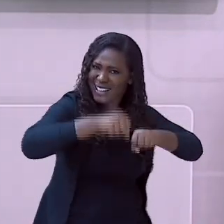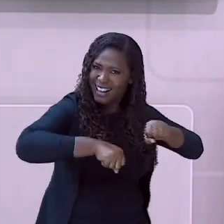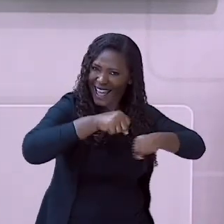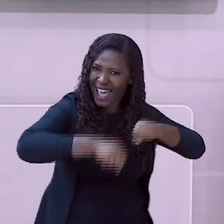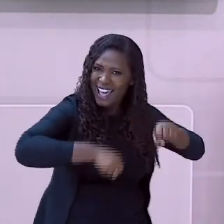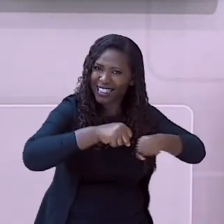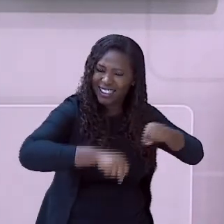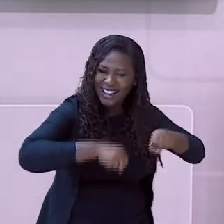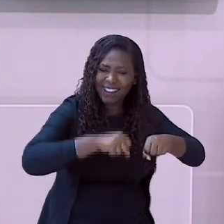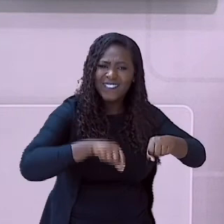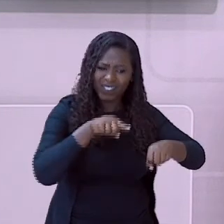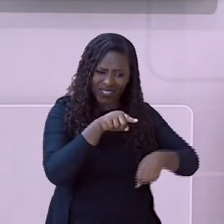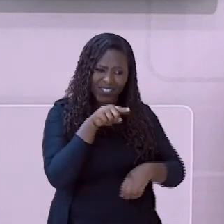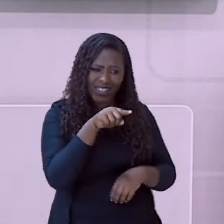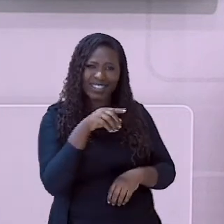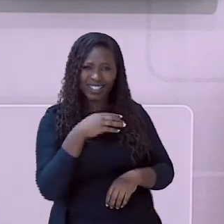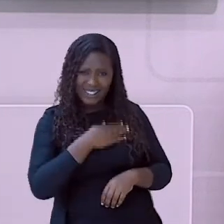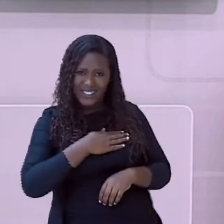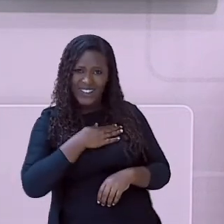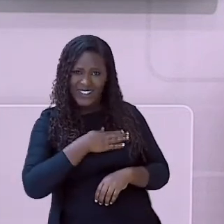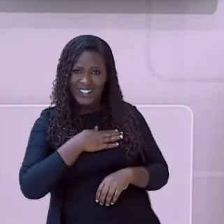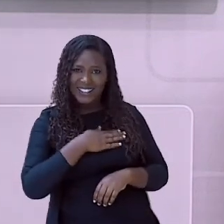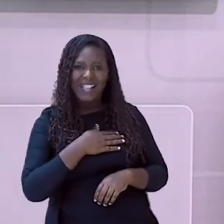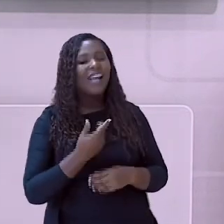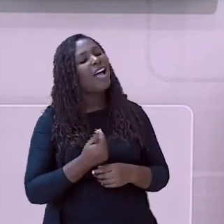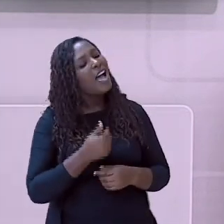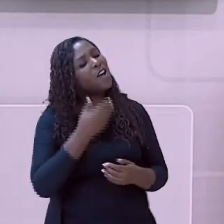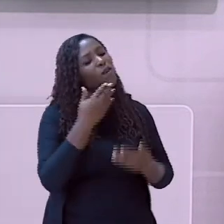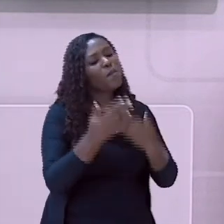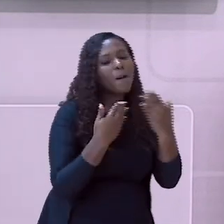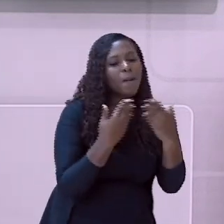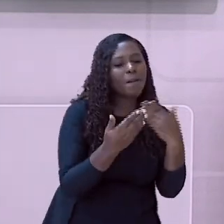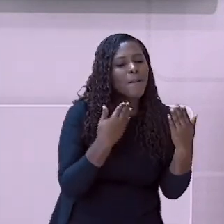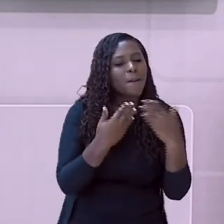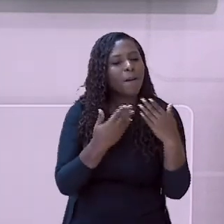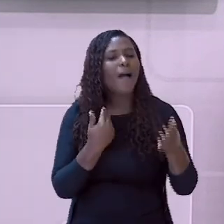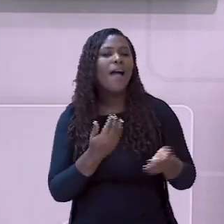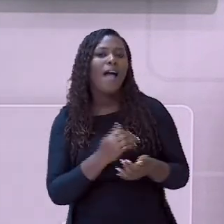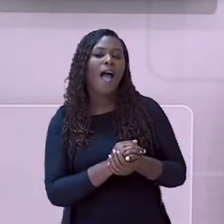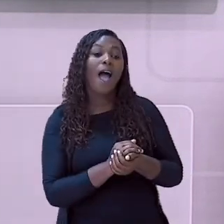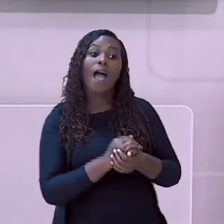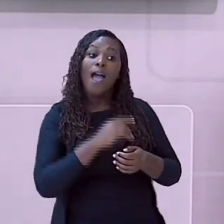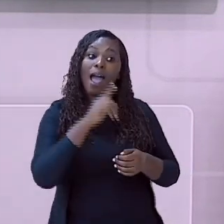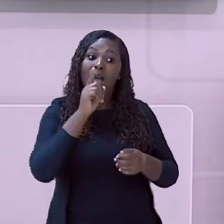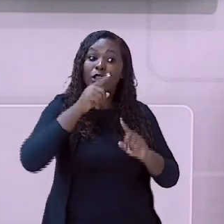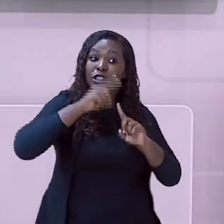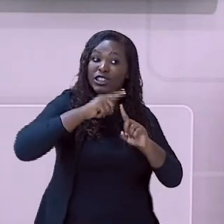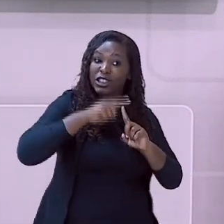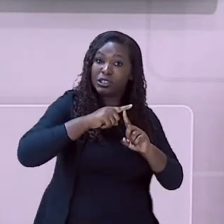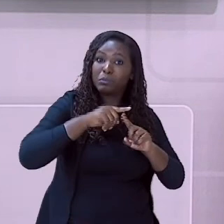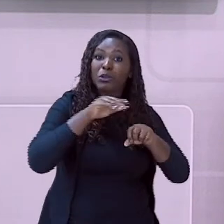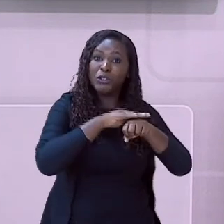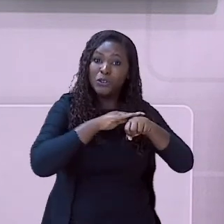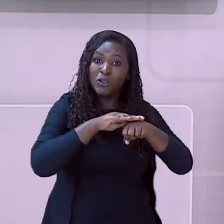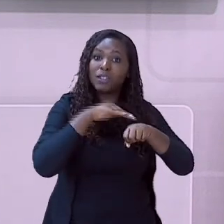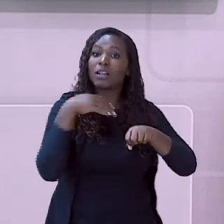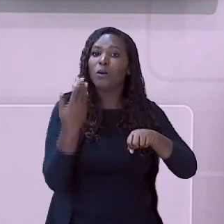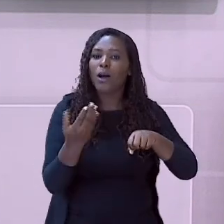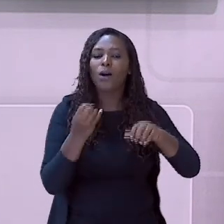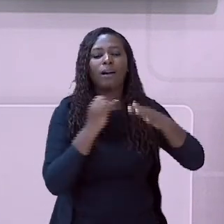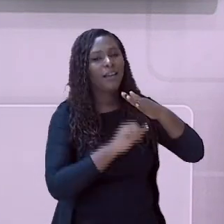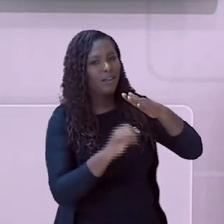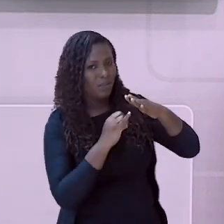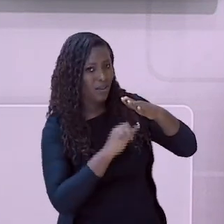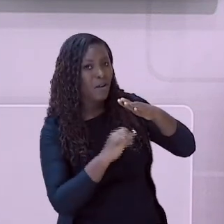não foi? E ali eu vou conversando com aquele amigo informalmente, para que as perguntas dele sejam